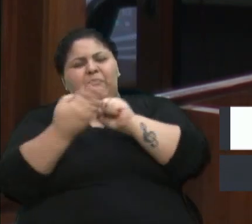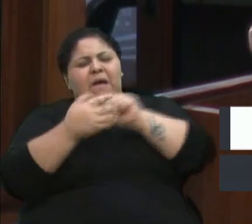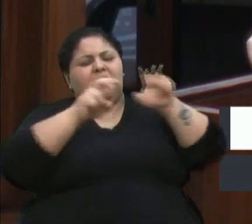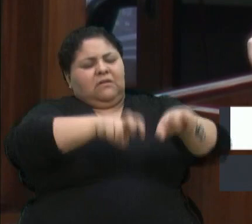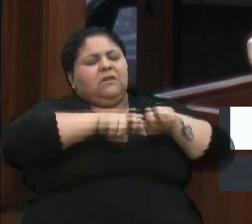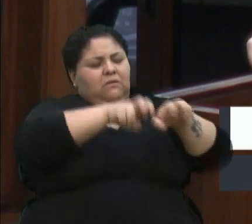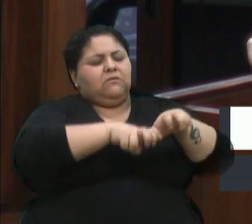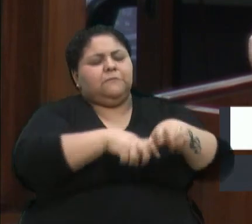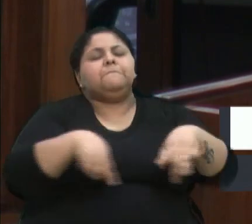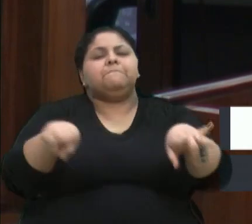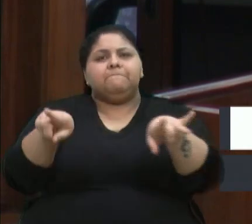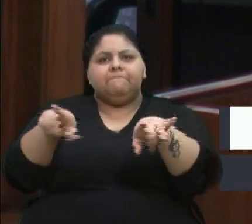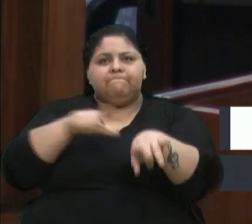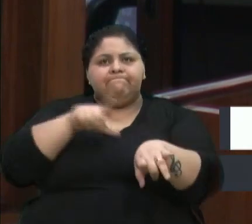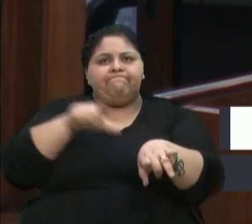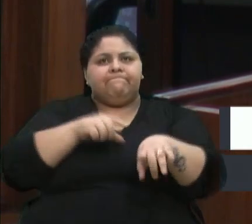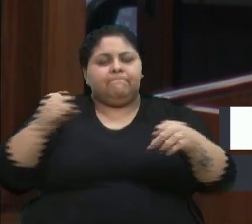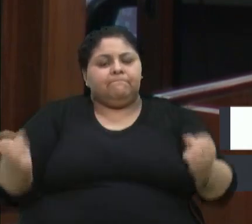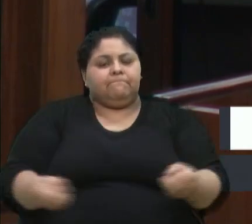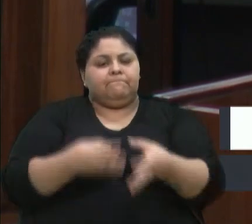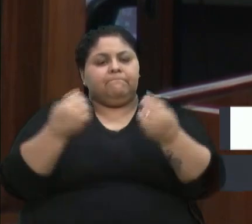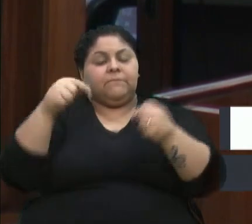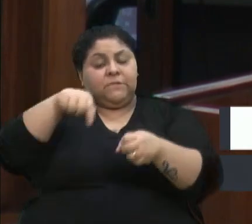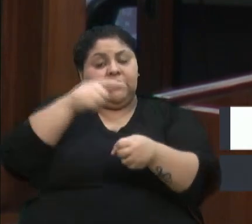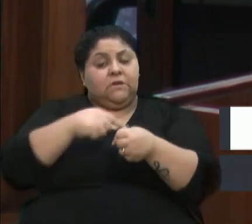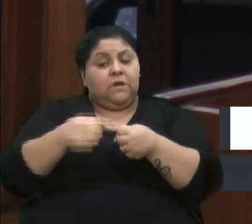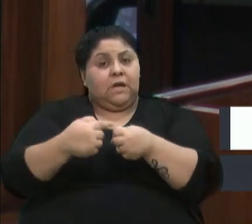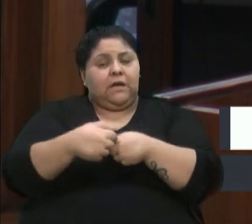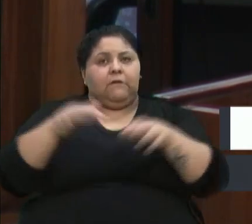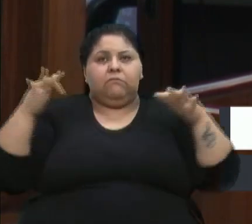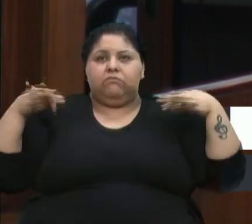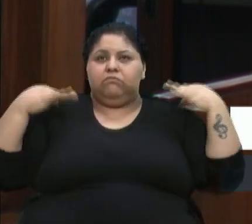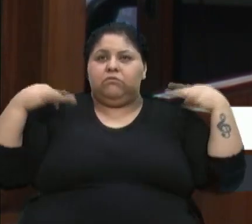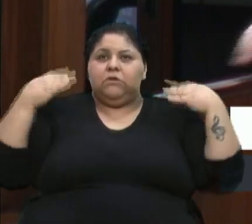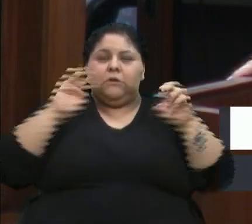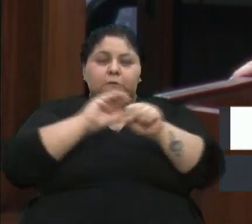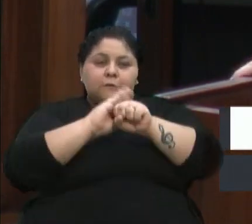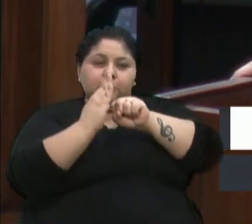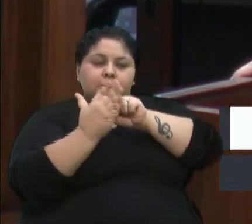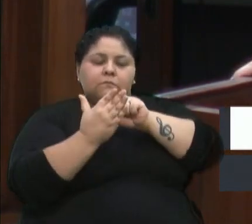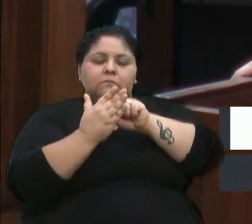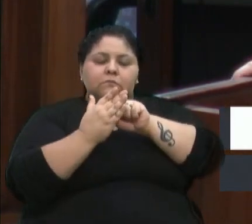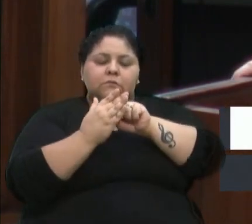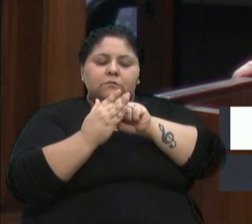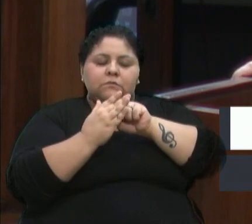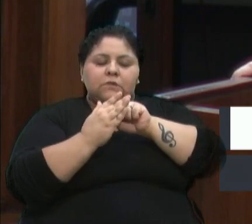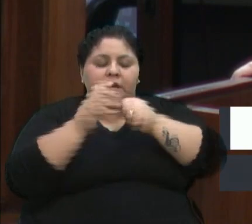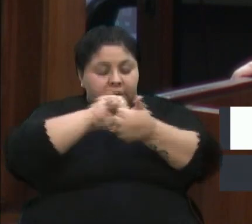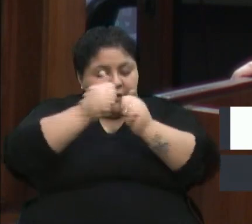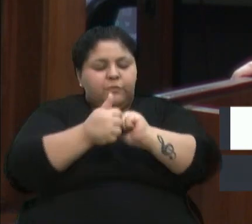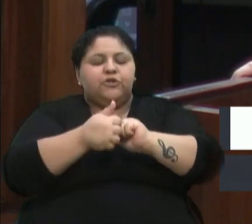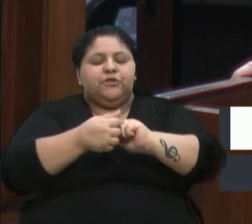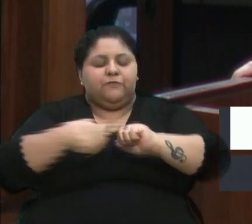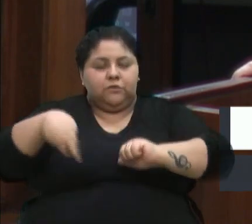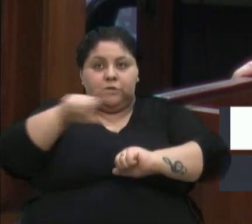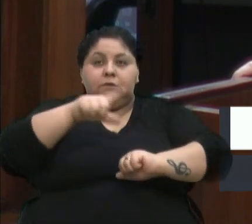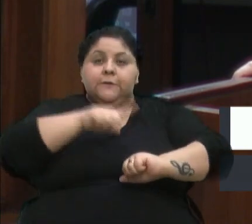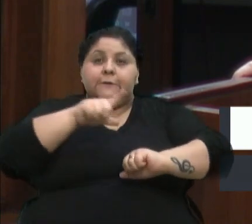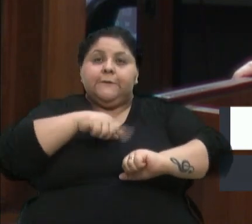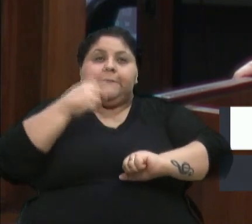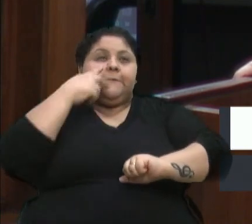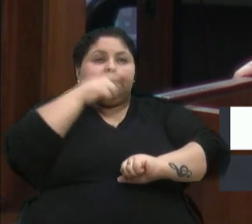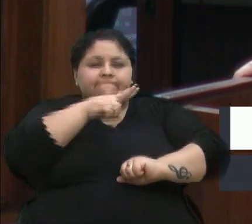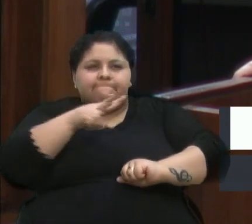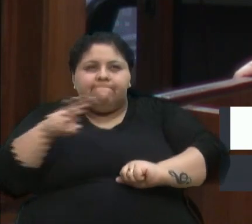tem evento, Caxias tem muito no turismo esportivo, nós temos que saber explorar isso, saber